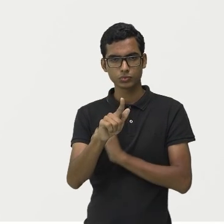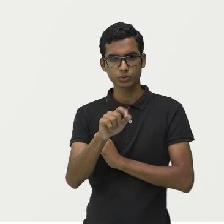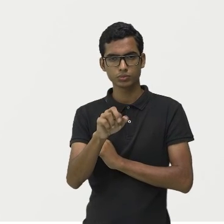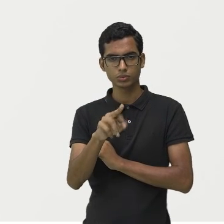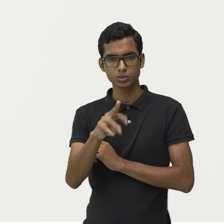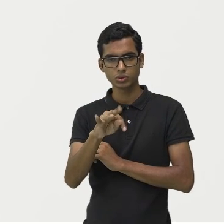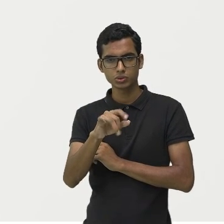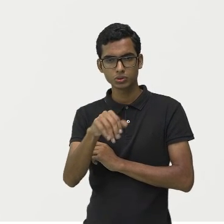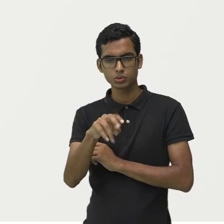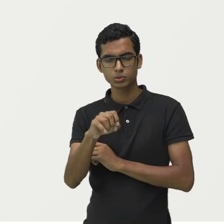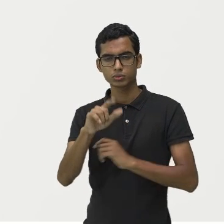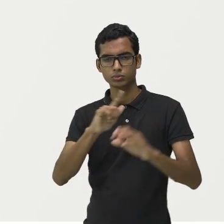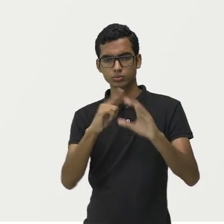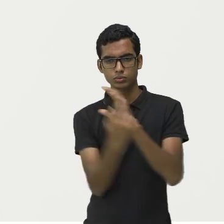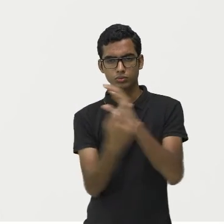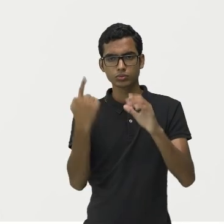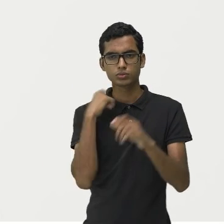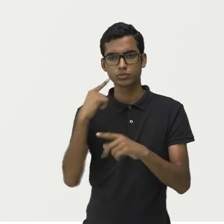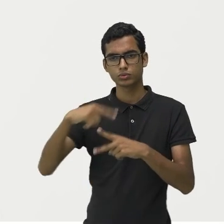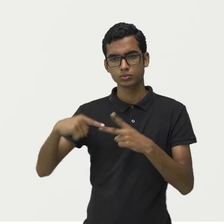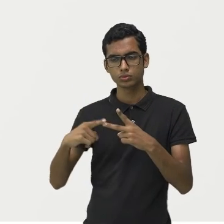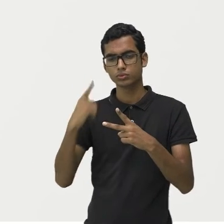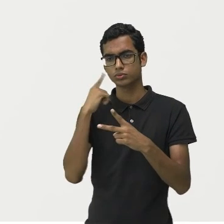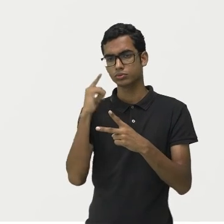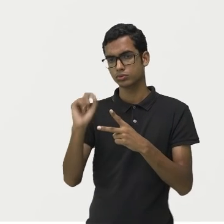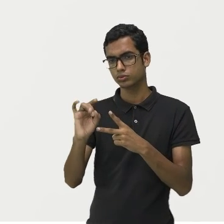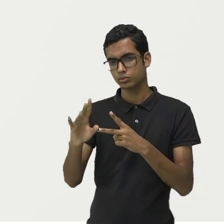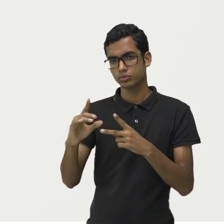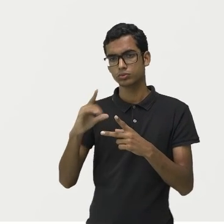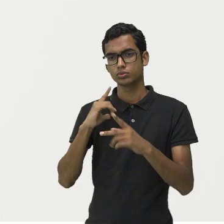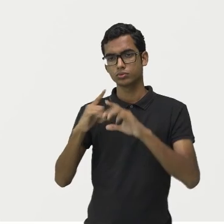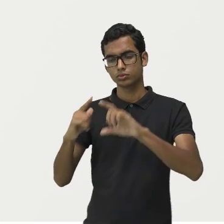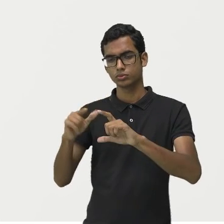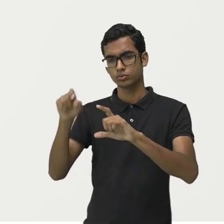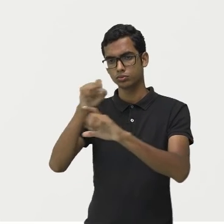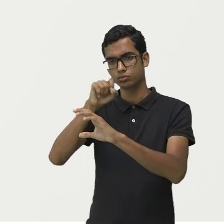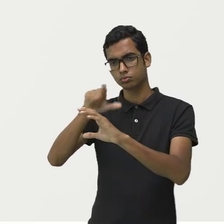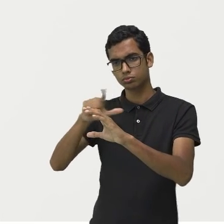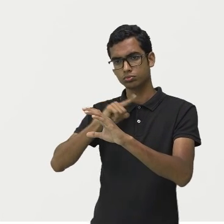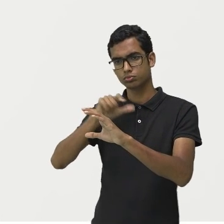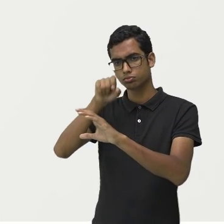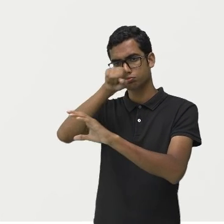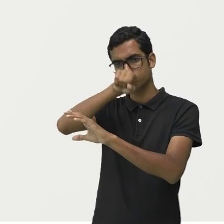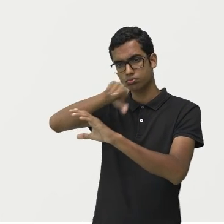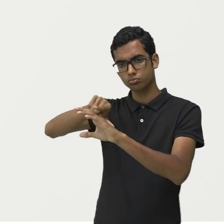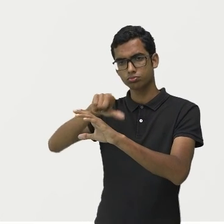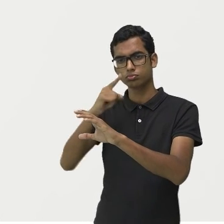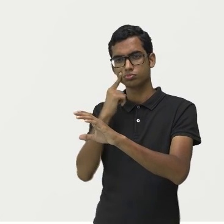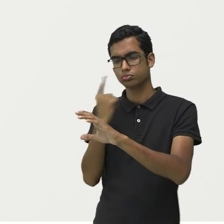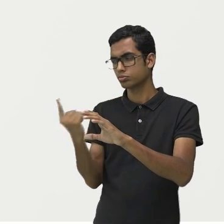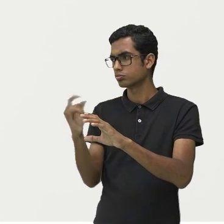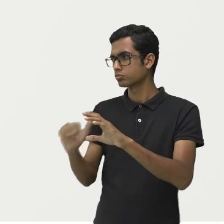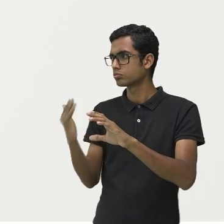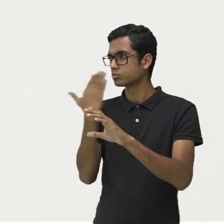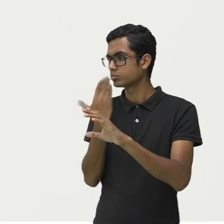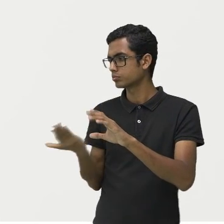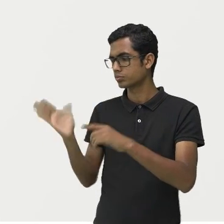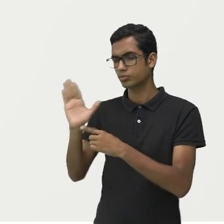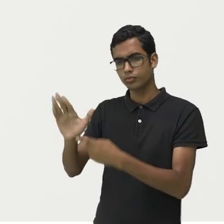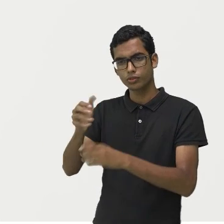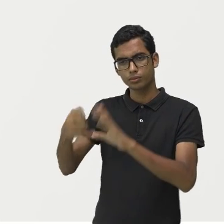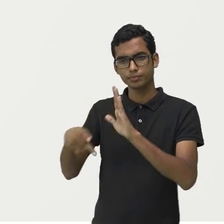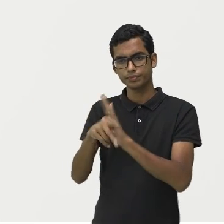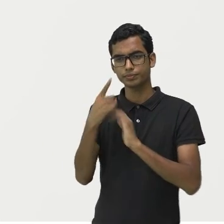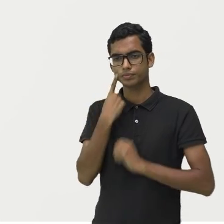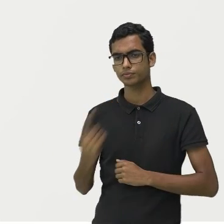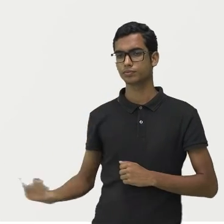da interseção de apenas 2 raios incidentes na superfície refletora. A imagem, olha só as